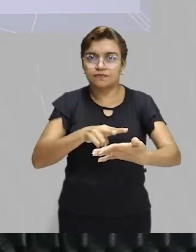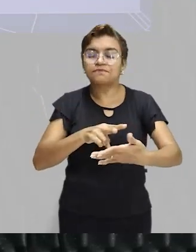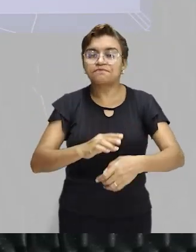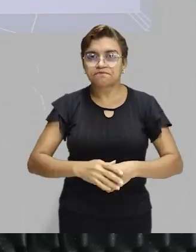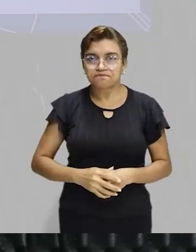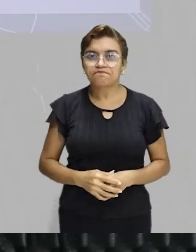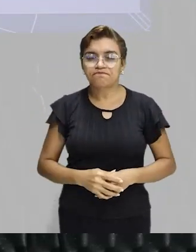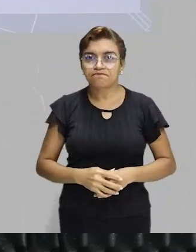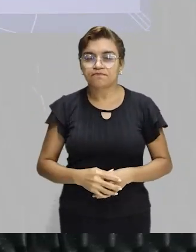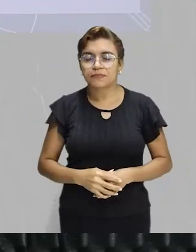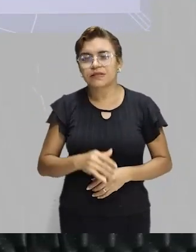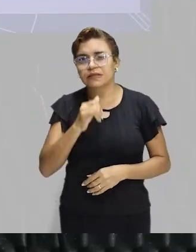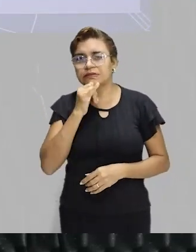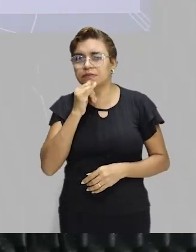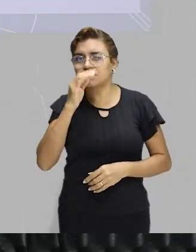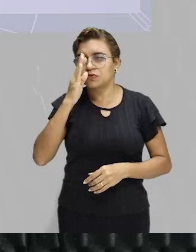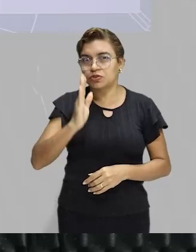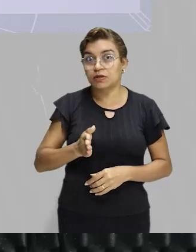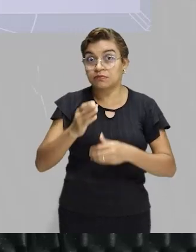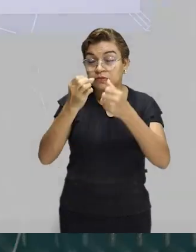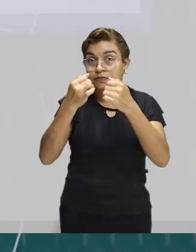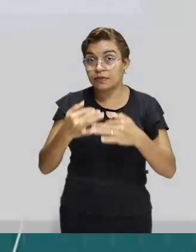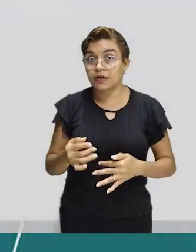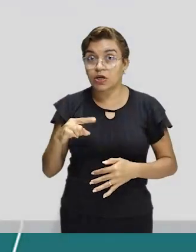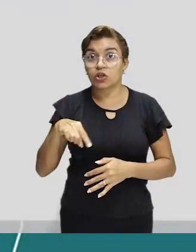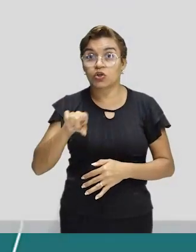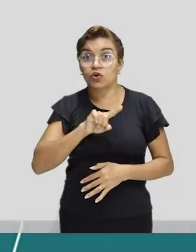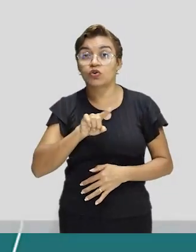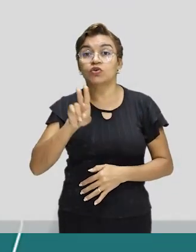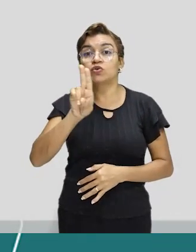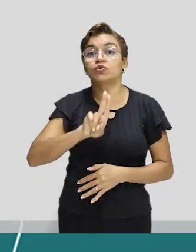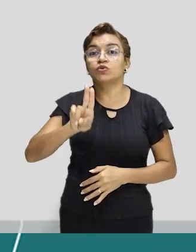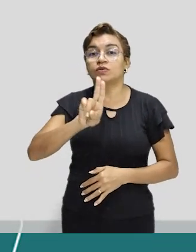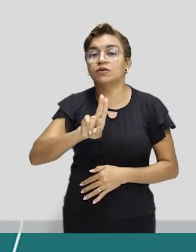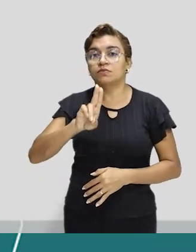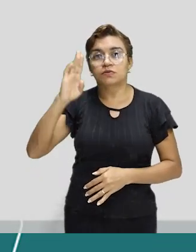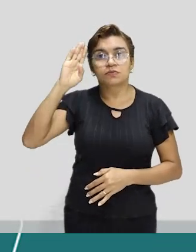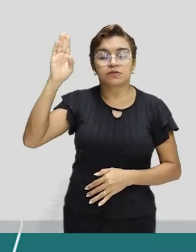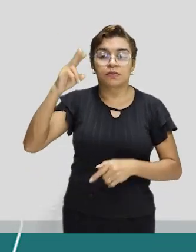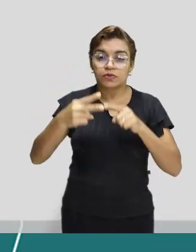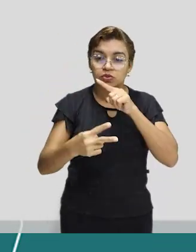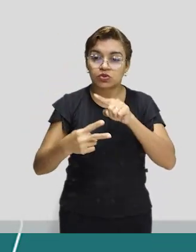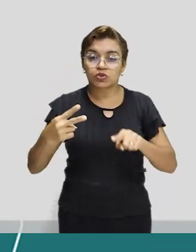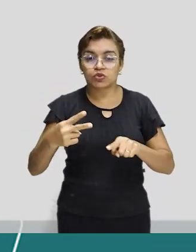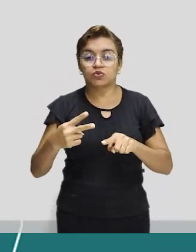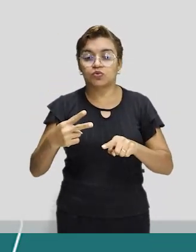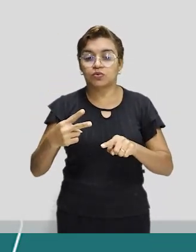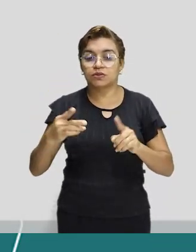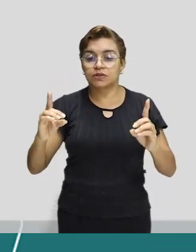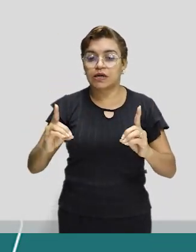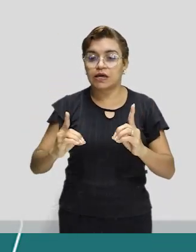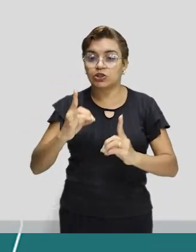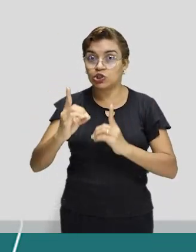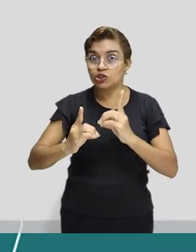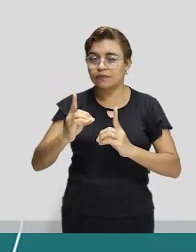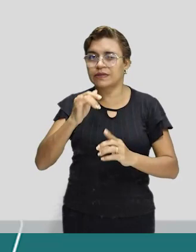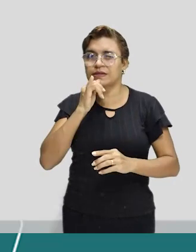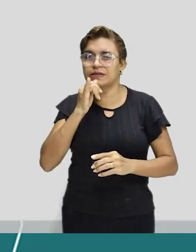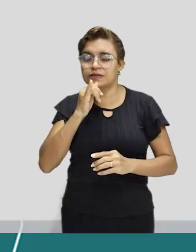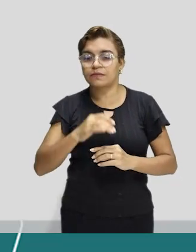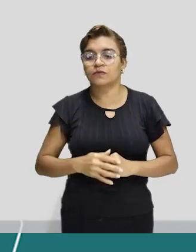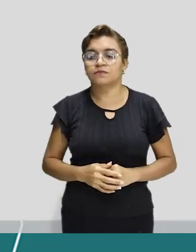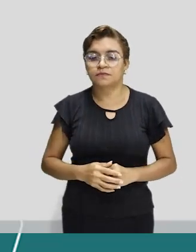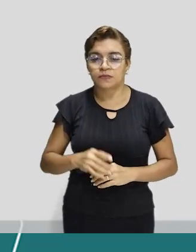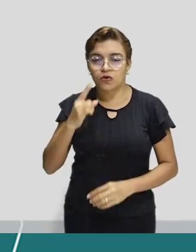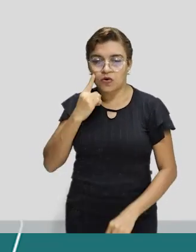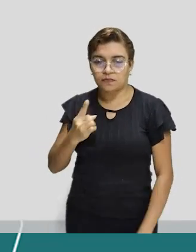texto. Como eu mencionei, nós utilizamos principalmente essas duas dinâmicas. Você faz isso o tempo todo, talvez você não conheça